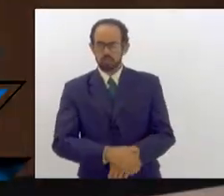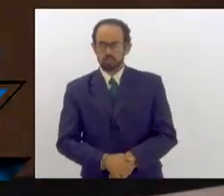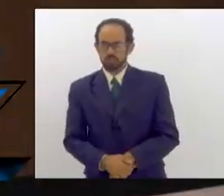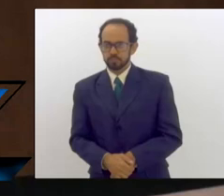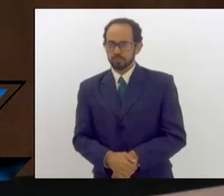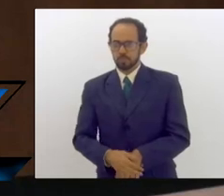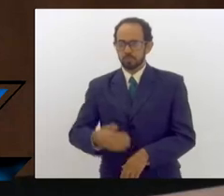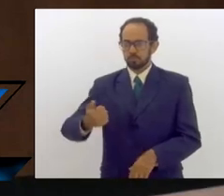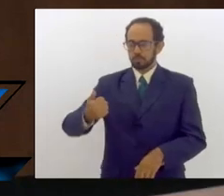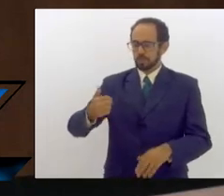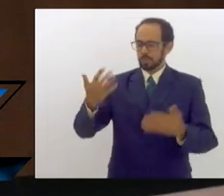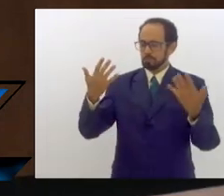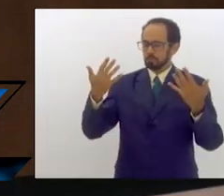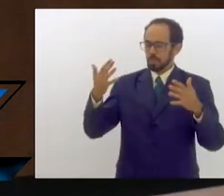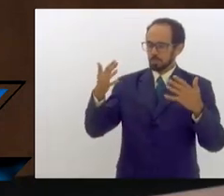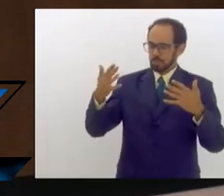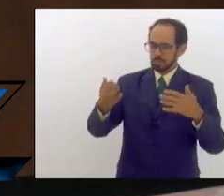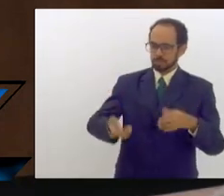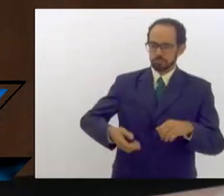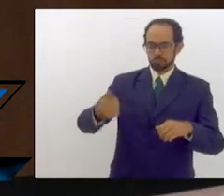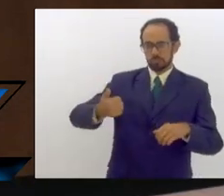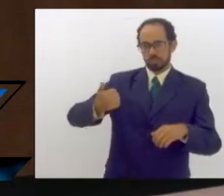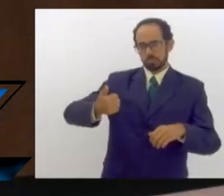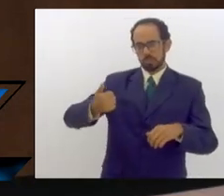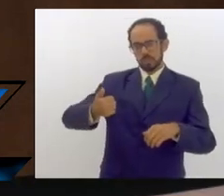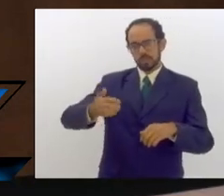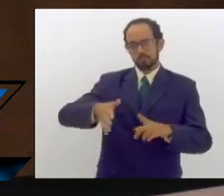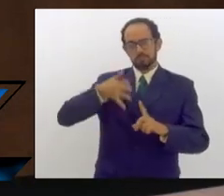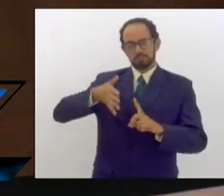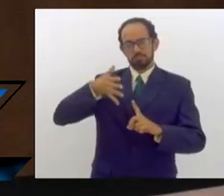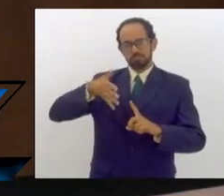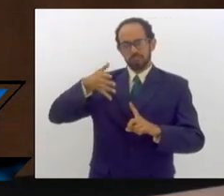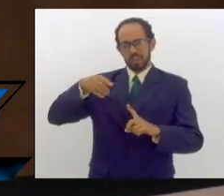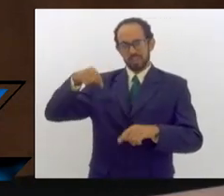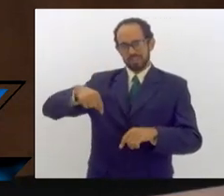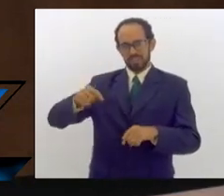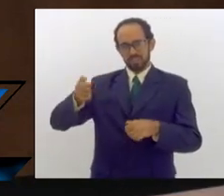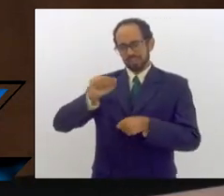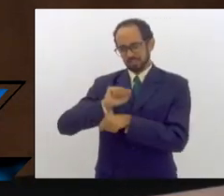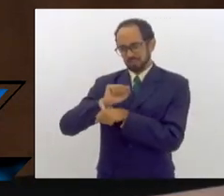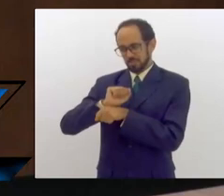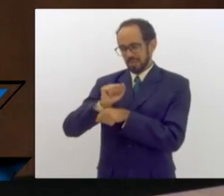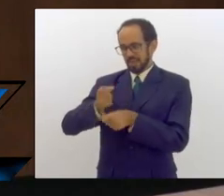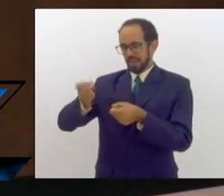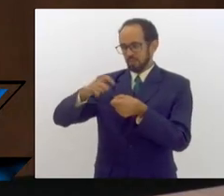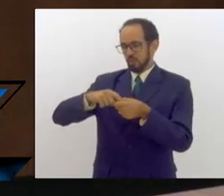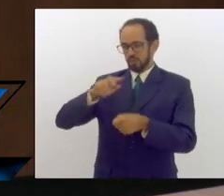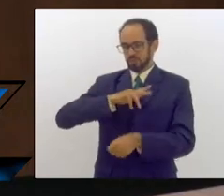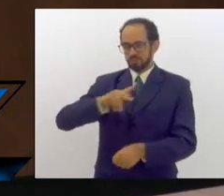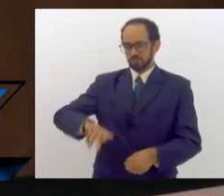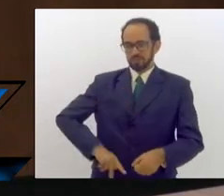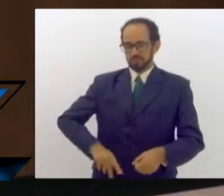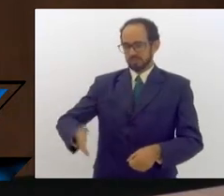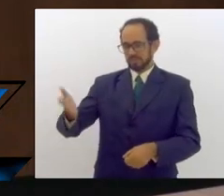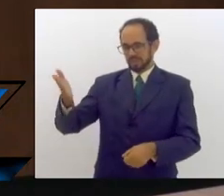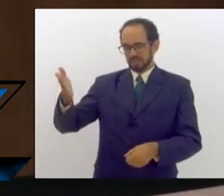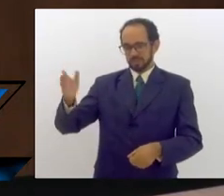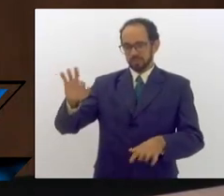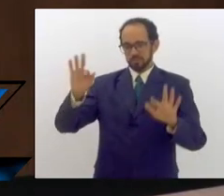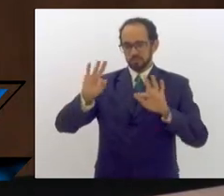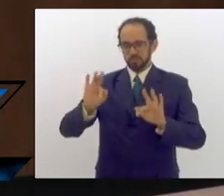primeiro parabenizá-lo na primeira vez que eu falo essa casa Esperei a volta do presente de luz Presidente aqui feliz